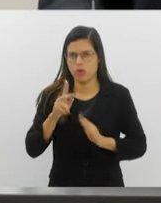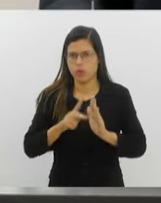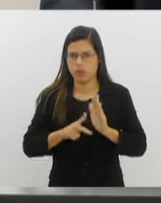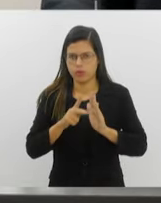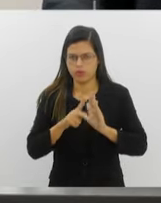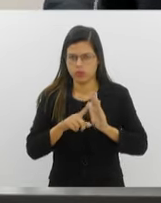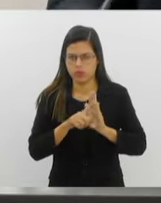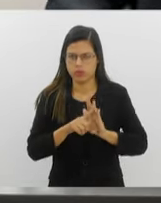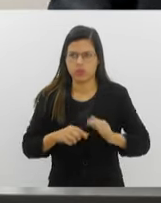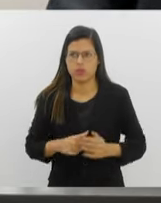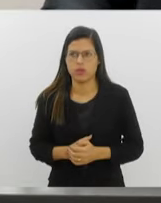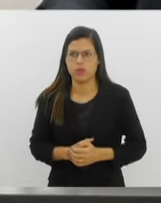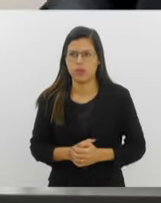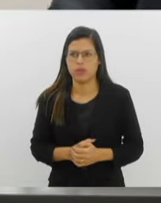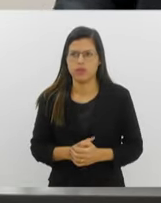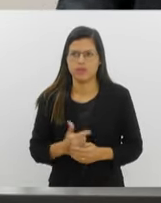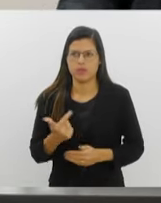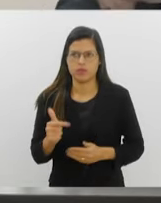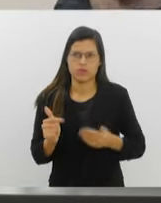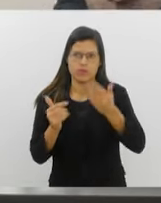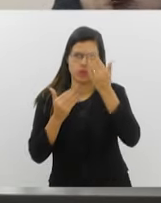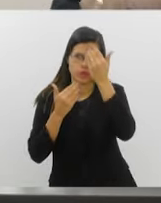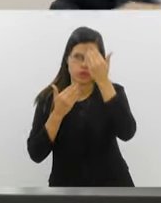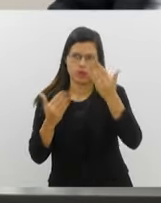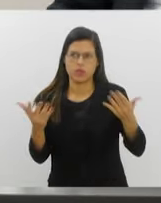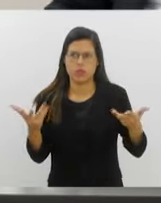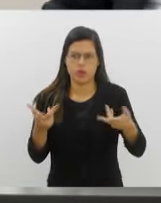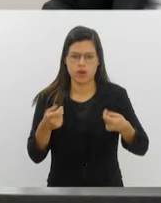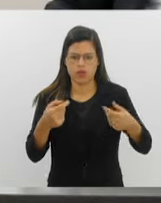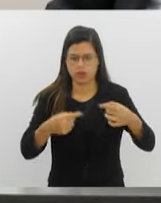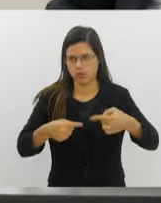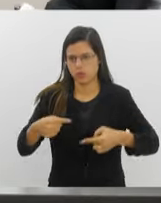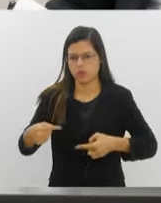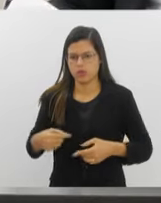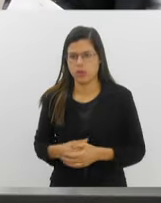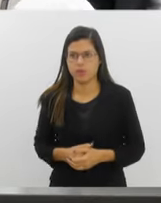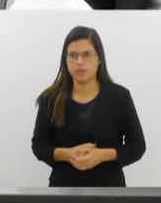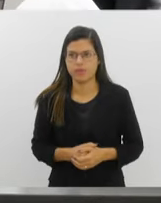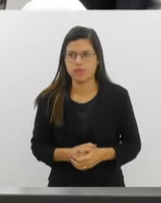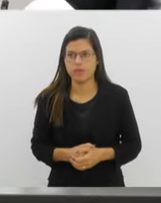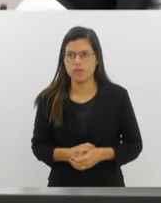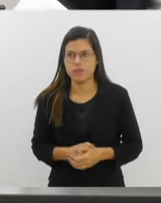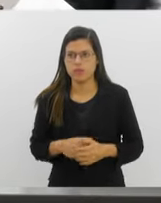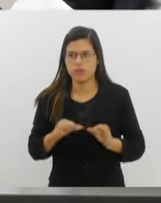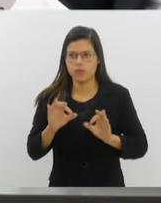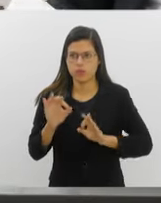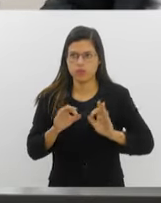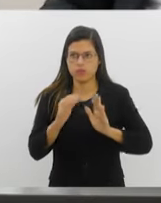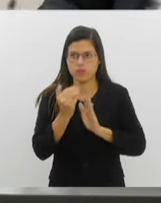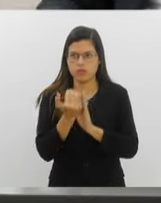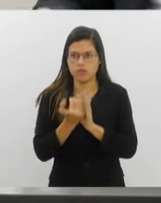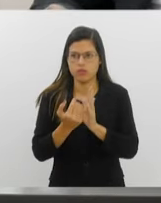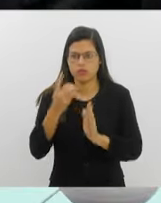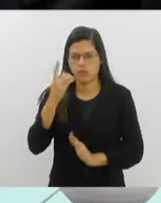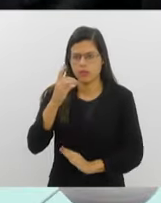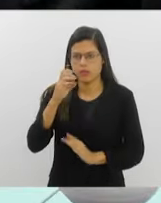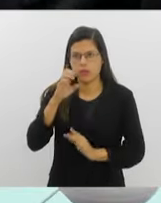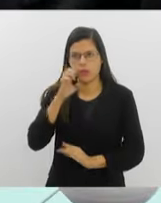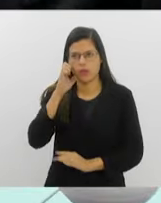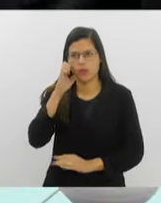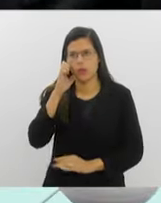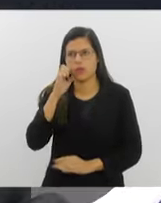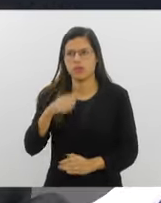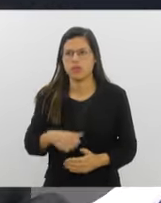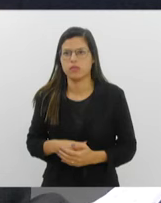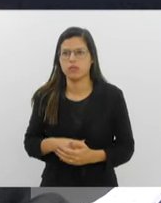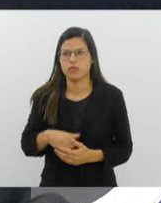Passo, mais uma vez, agradeço a qualidade da discussão. Questão de ordem, presidente. Questão de ordem, deputada Élica. Eu queria que